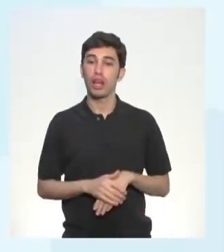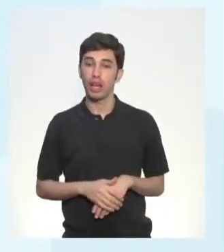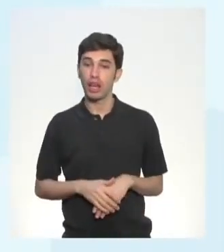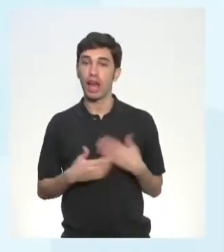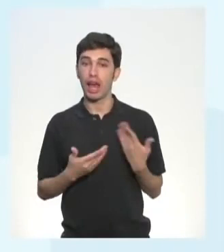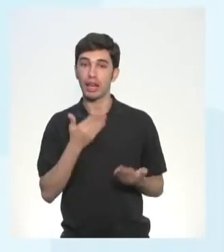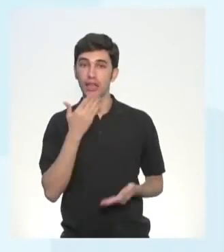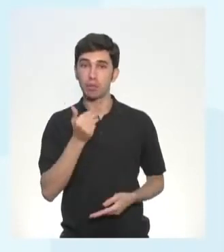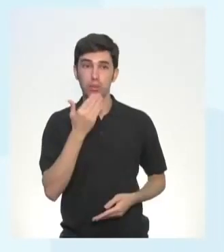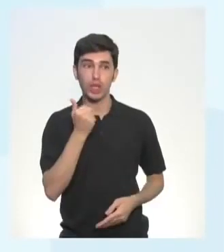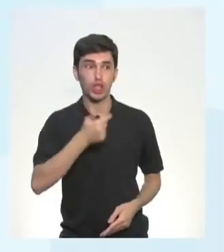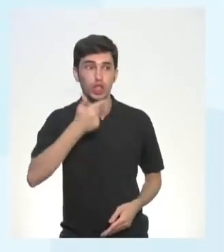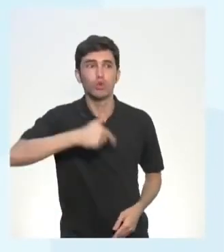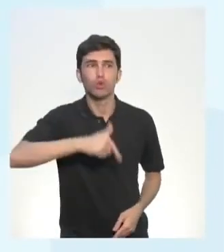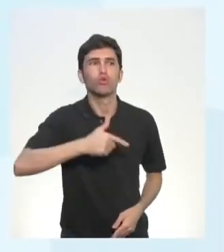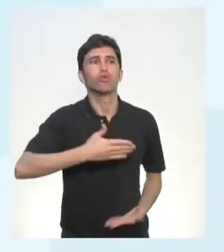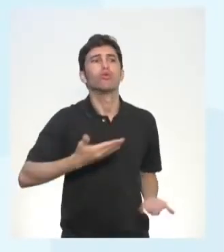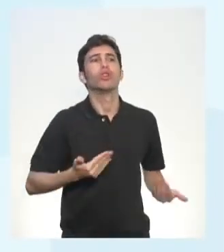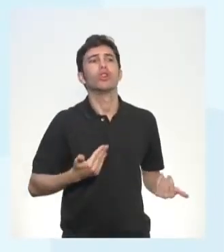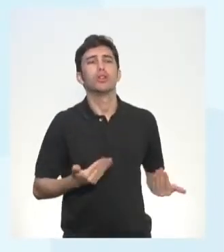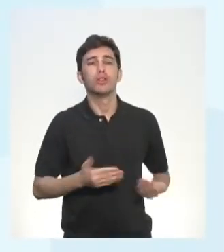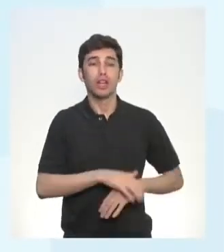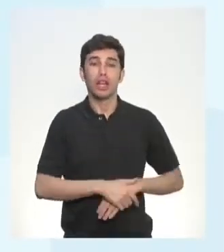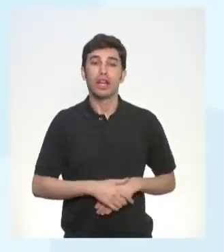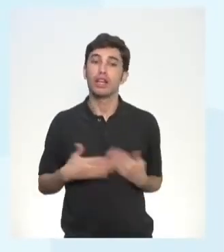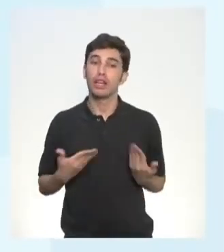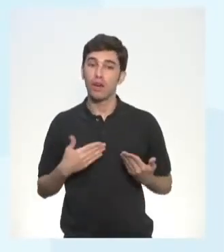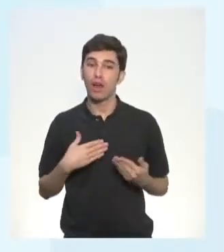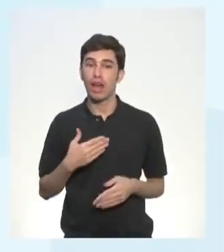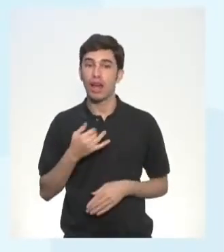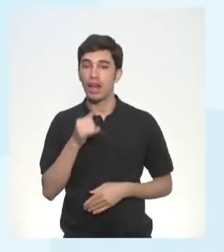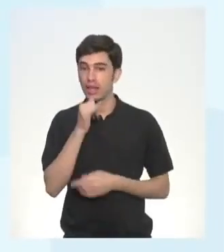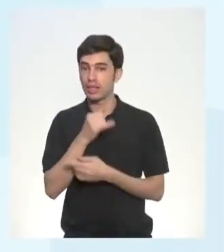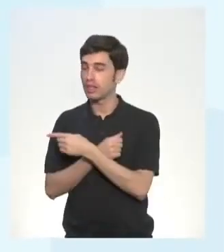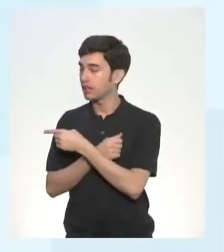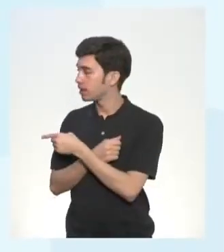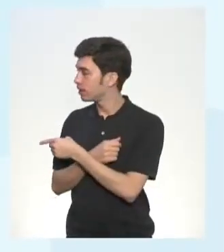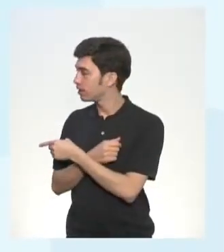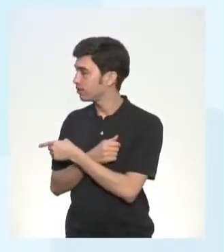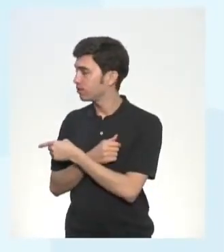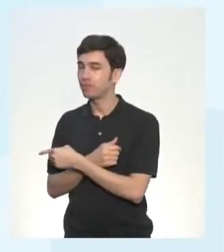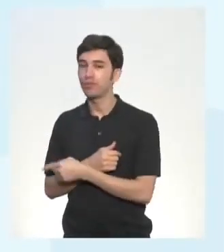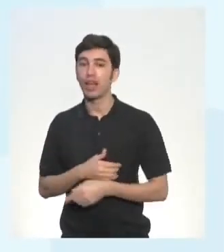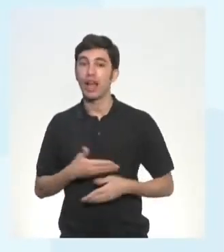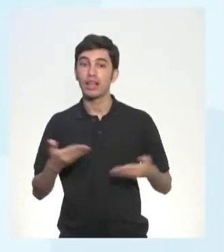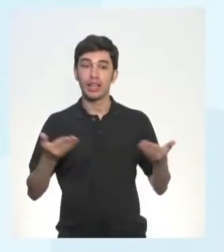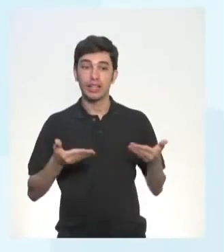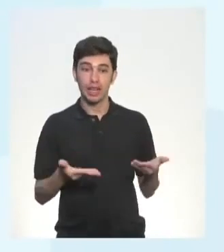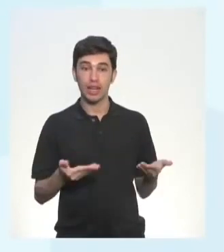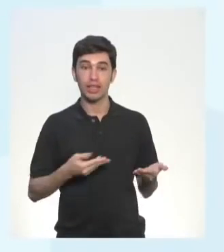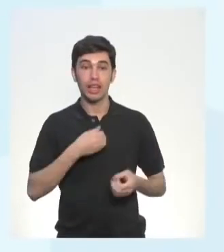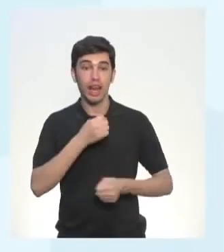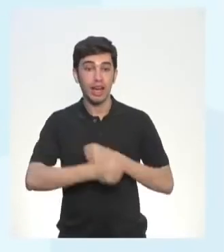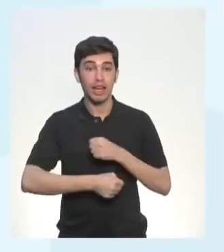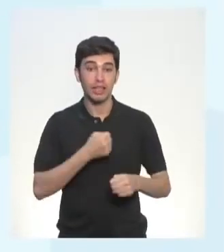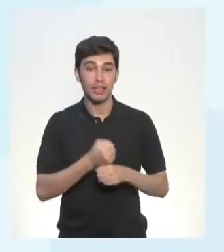Vimos, por meio desta carta, reivindicar que neste ano a legislação seja cumprida. Vou